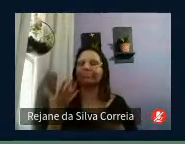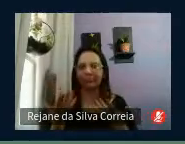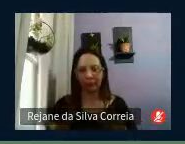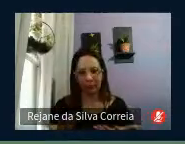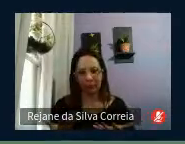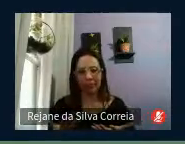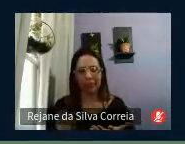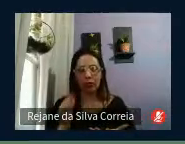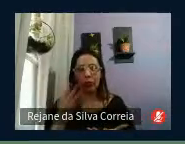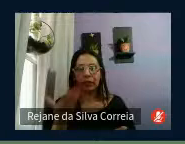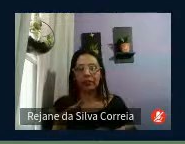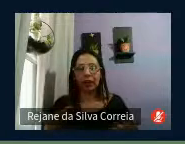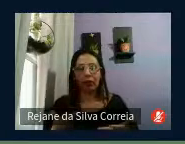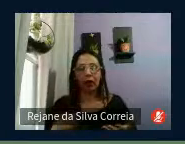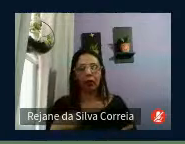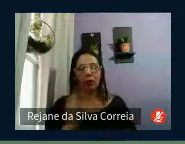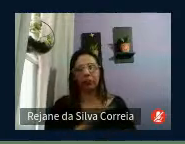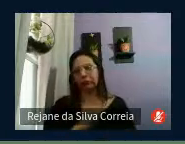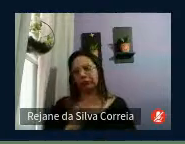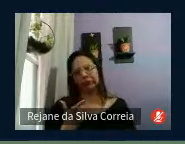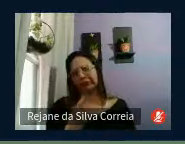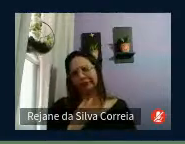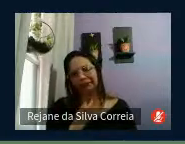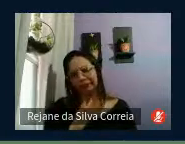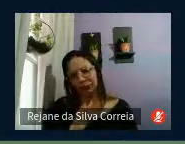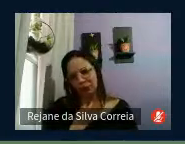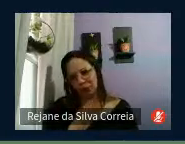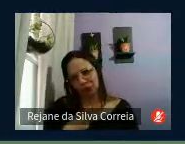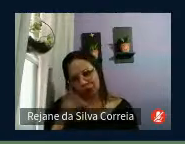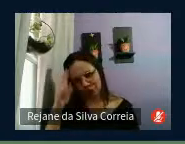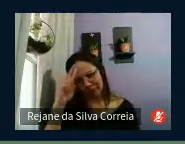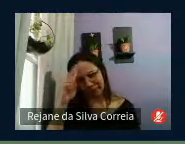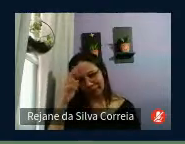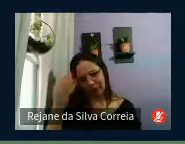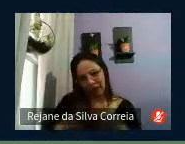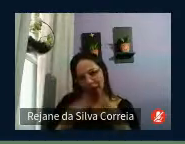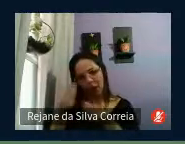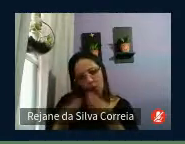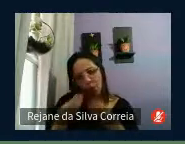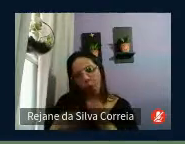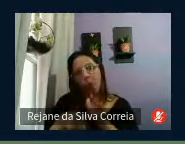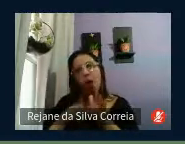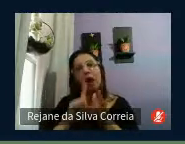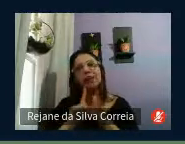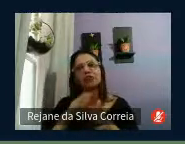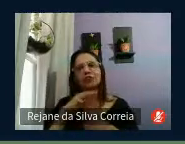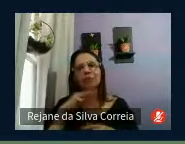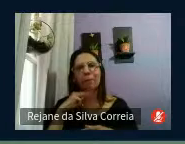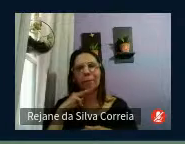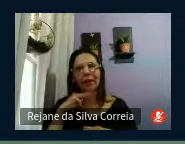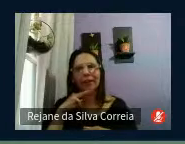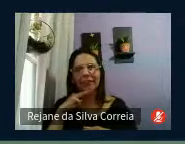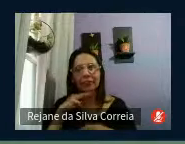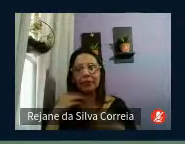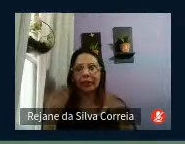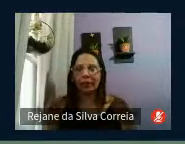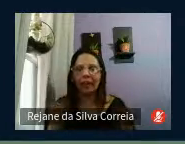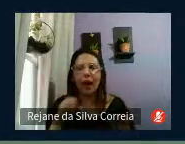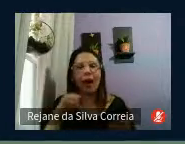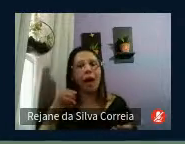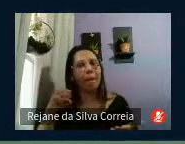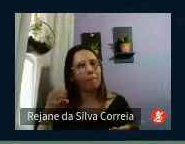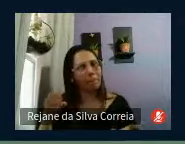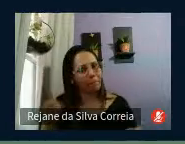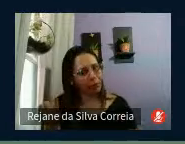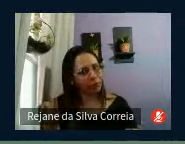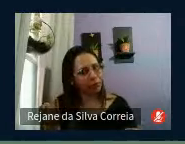o mundo, a gente já nem vai mais lembrar como foi antes de março de 2019. Então, aproveitem esse momento,